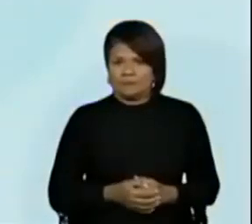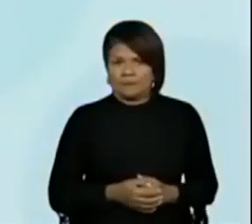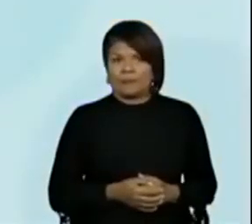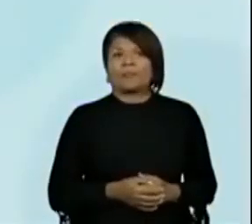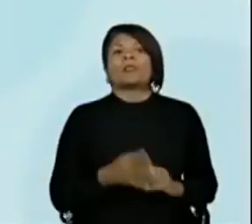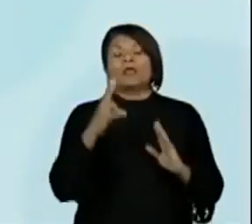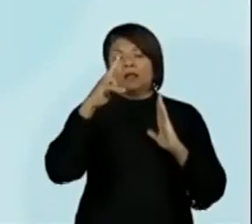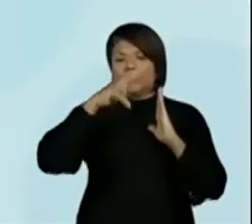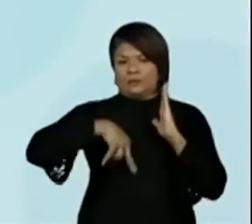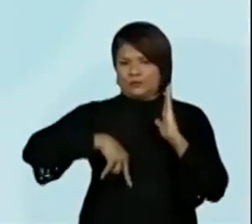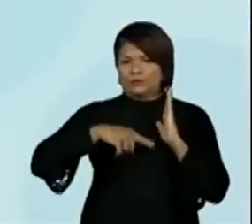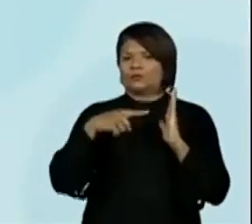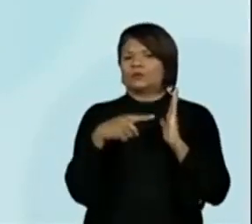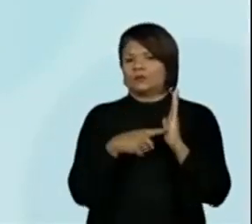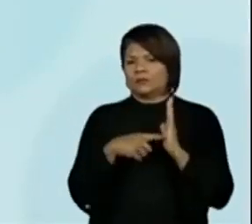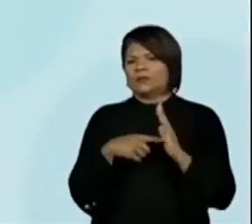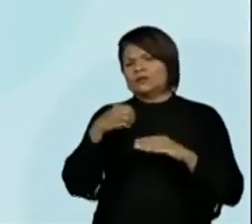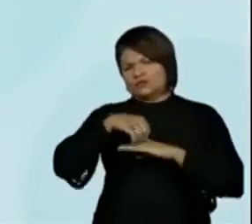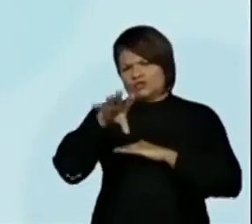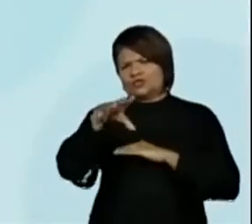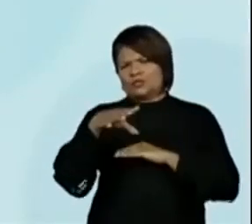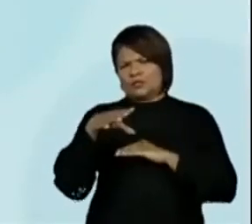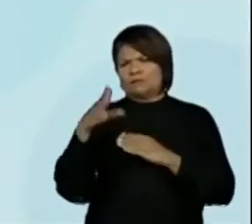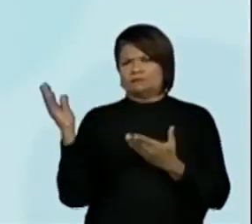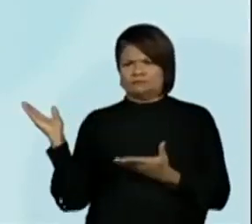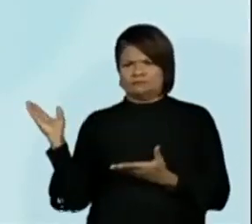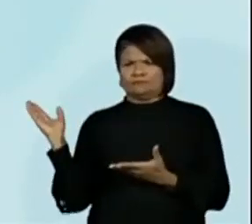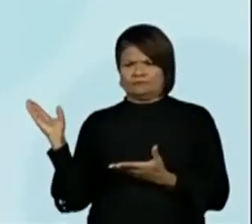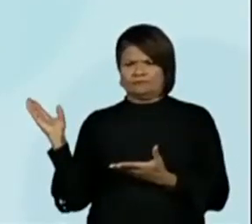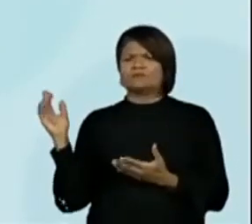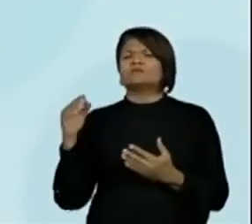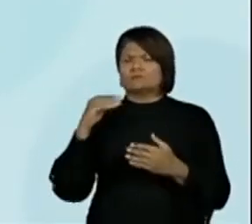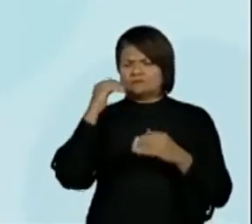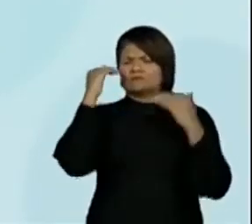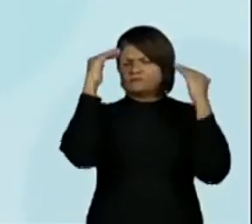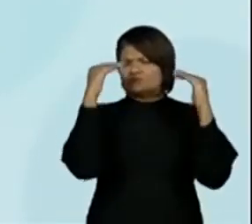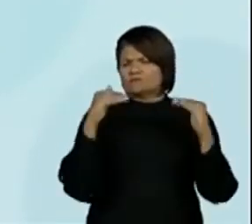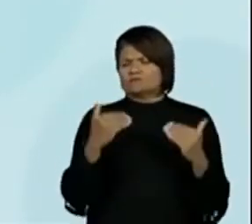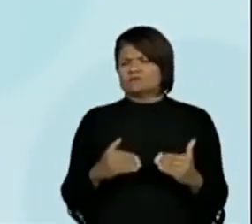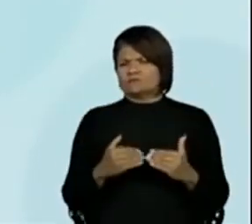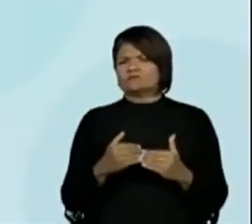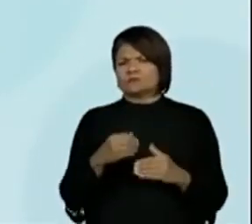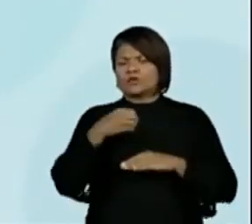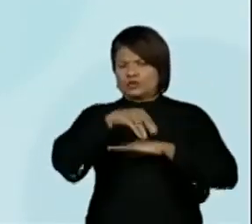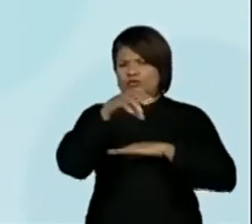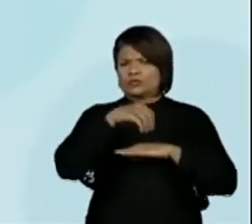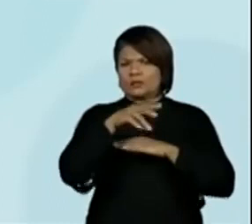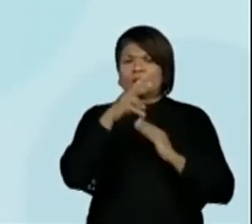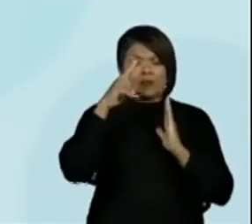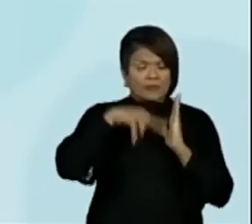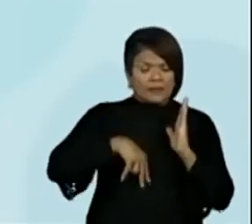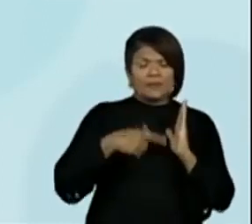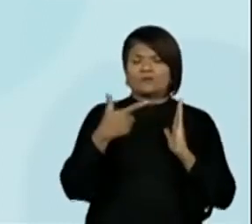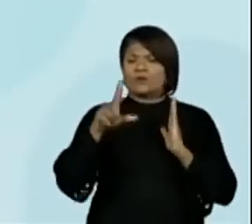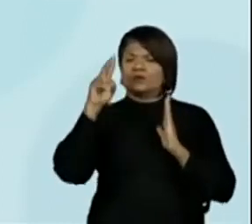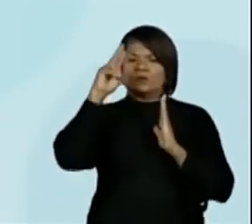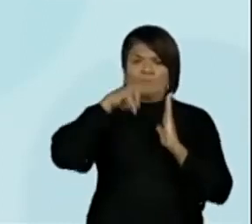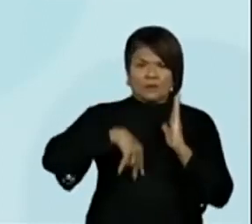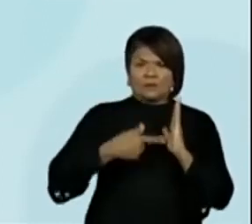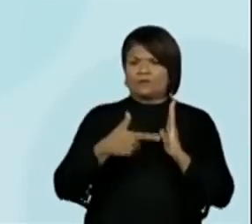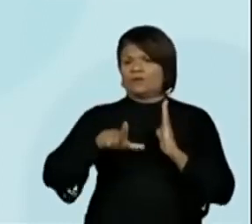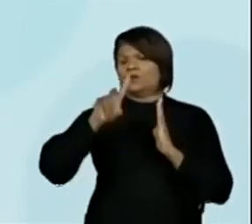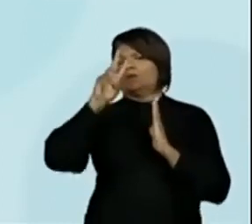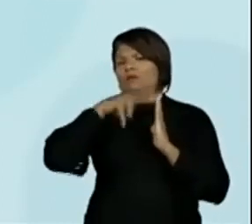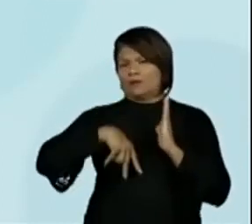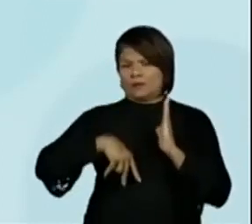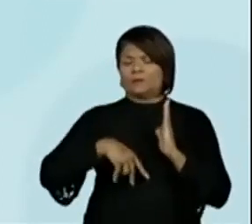fizemos leituras, e aqui são dicas na realidade, tá? Leia e releia o texto várias vezes. Então, não tem problema